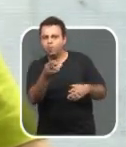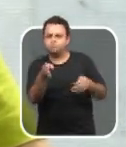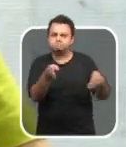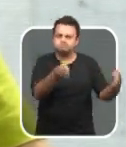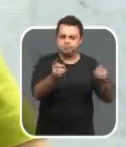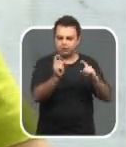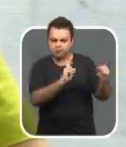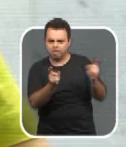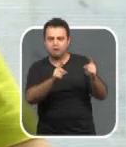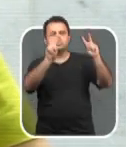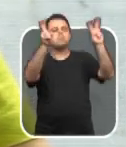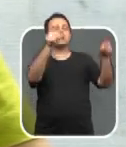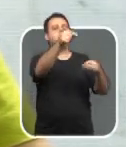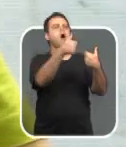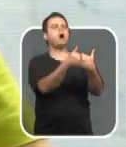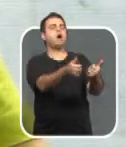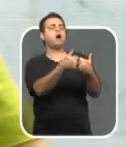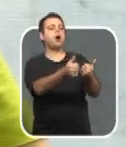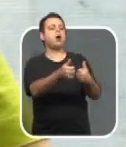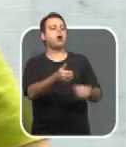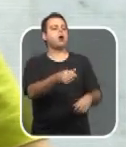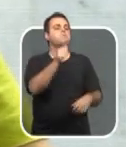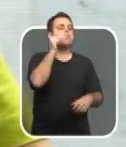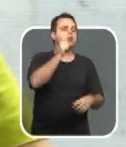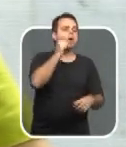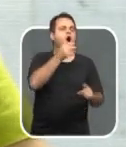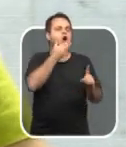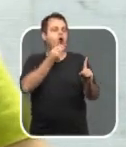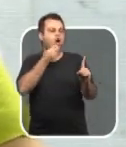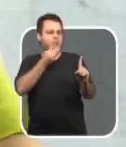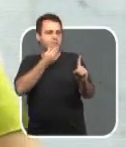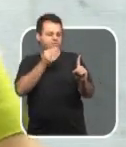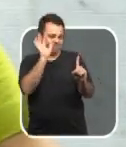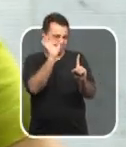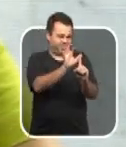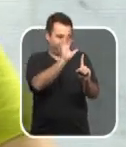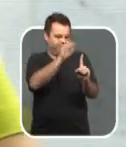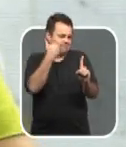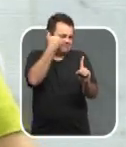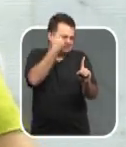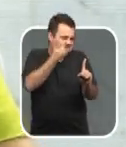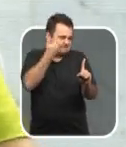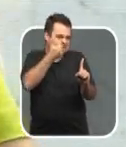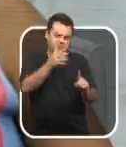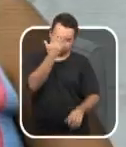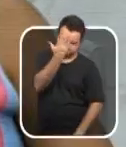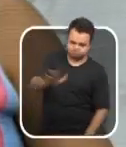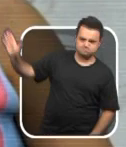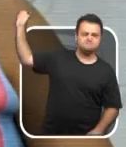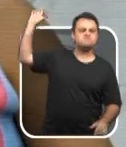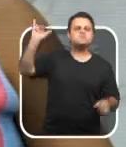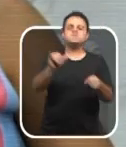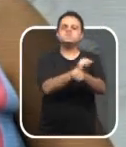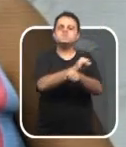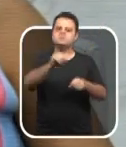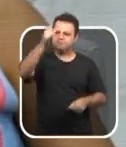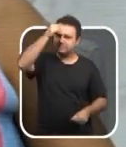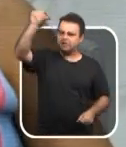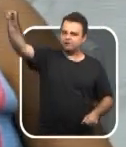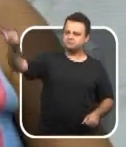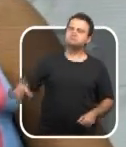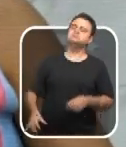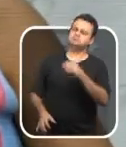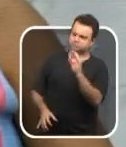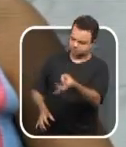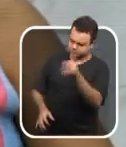sexual no ônibus. De lá para cá, o que mudou em relação a esse projeto, que agora já é uma lei, né? Aí você tem que dar eficácia à